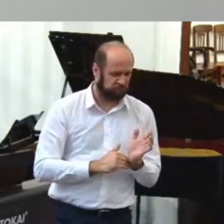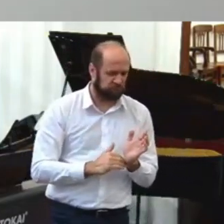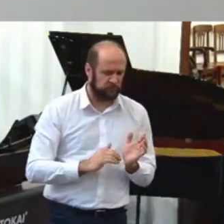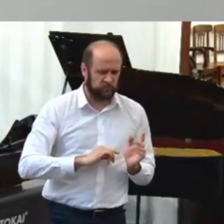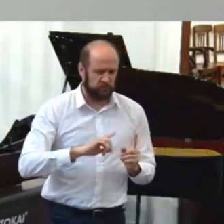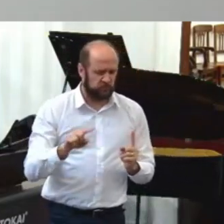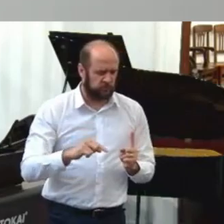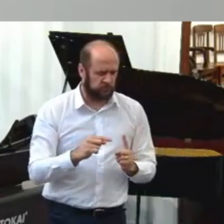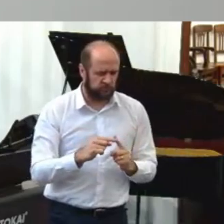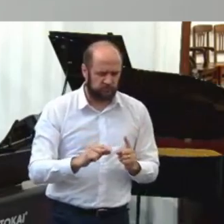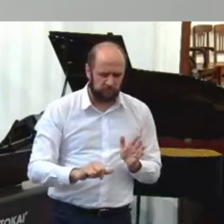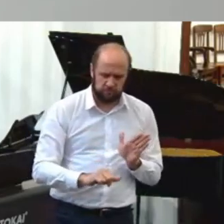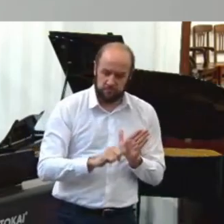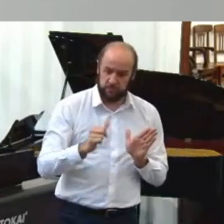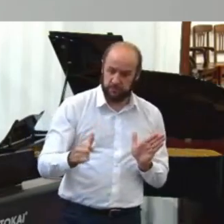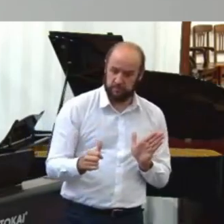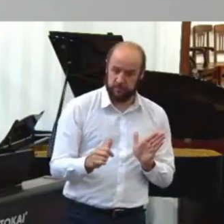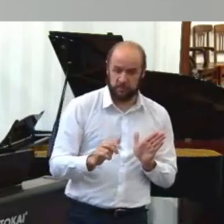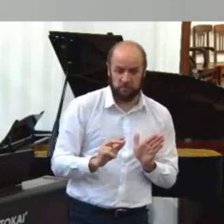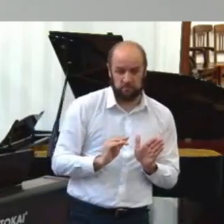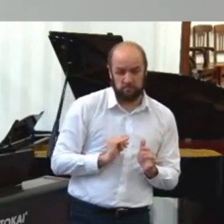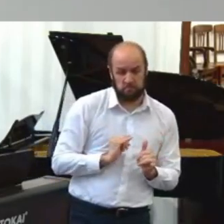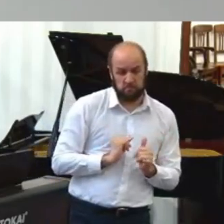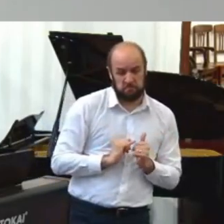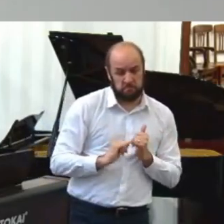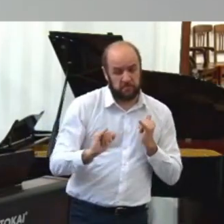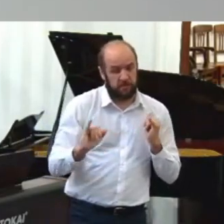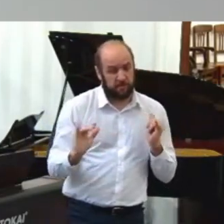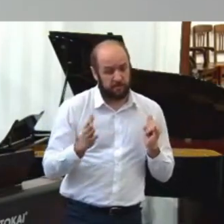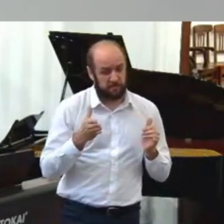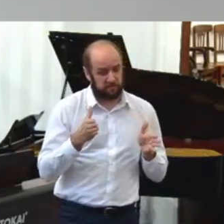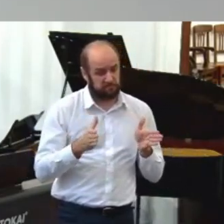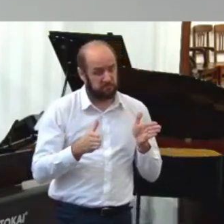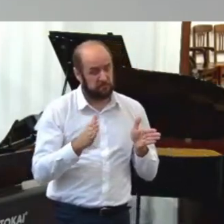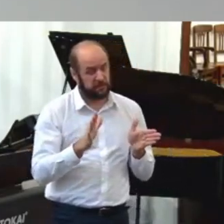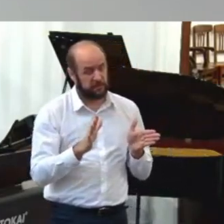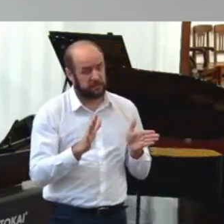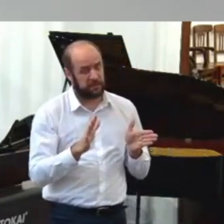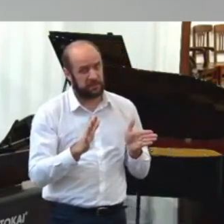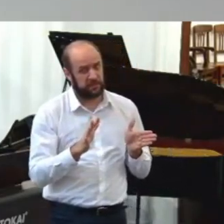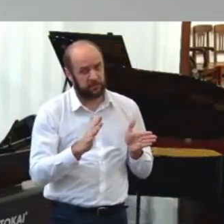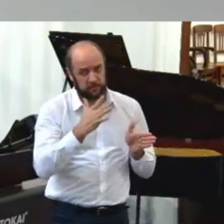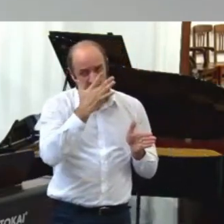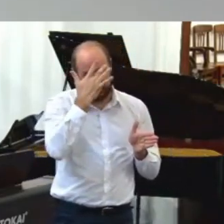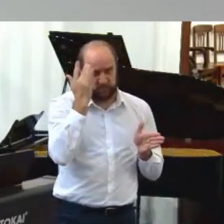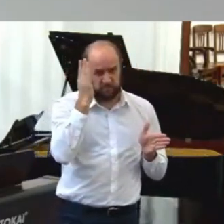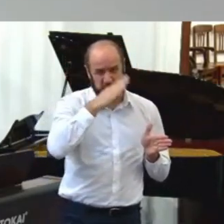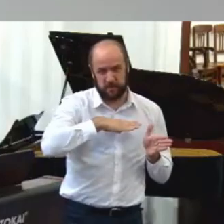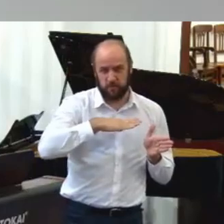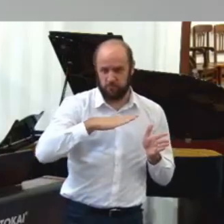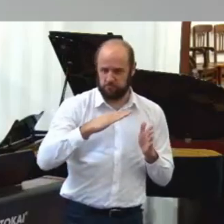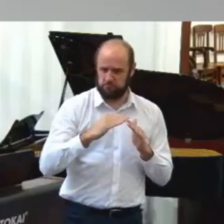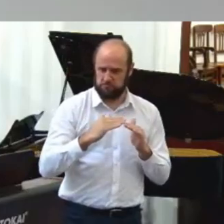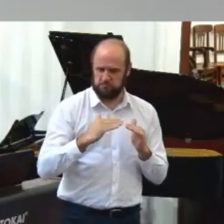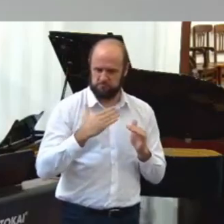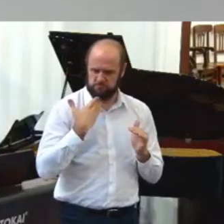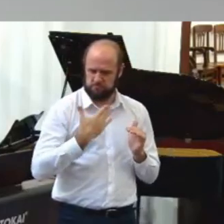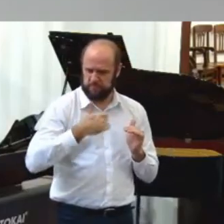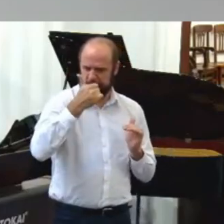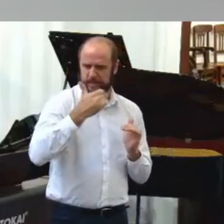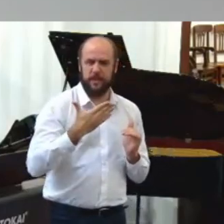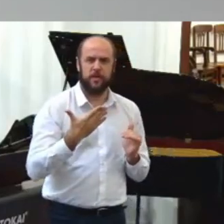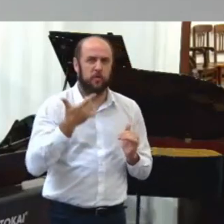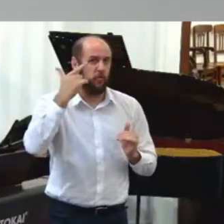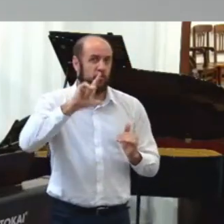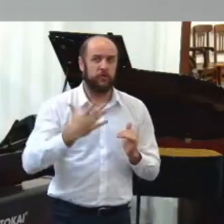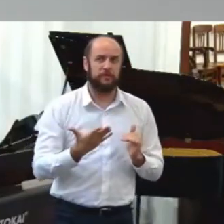um desígnio que, num primeiro momento, parecia, naquele momento, que os ímpios estavam prosperando. Parecia